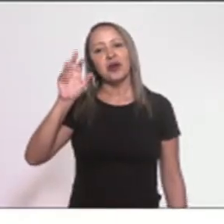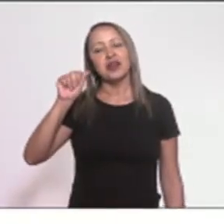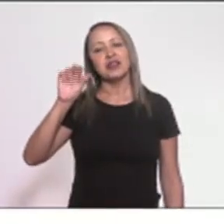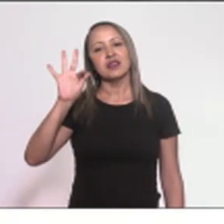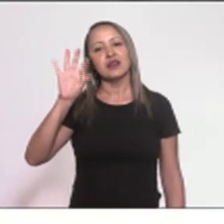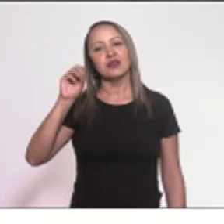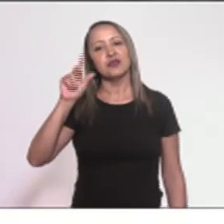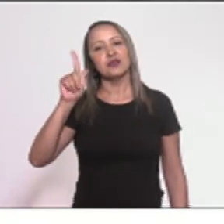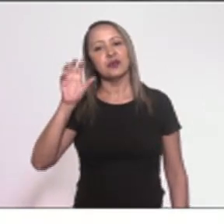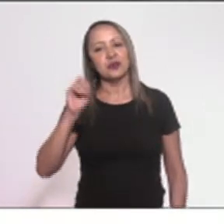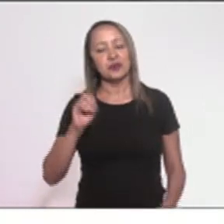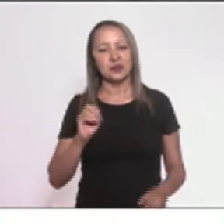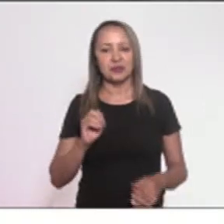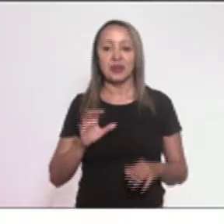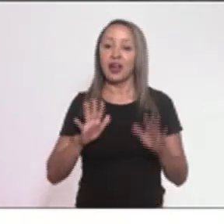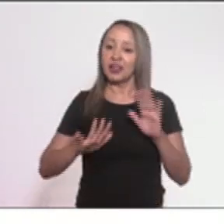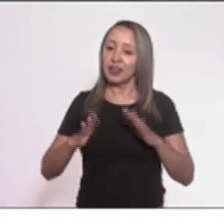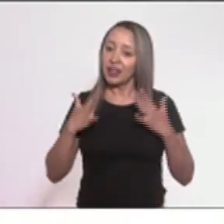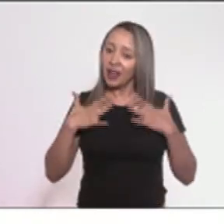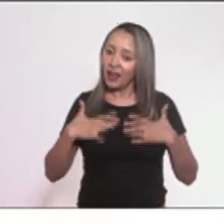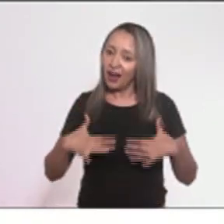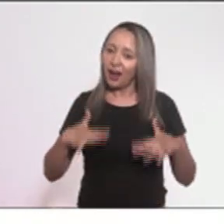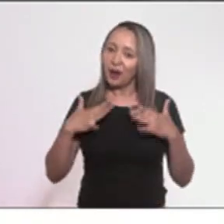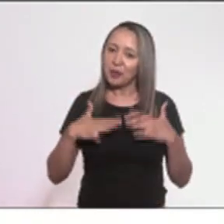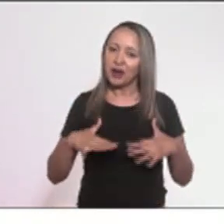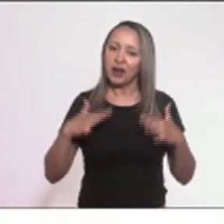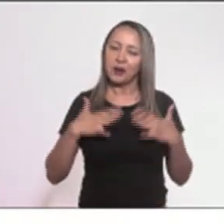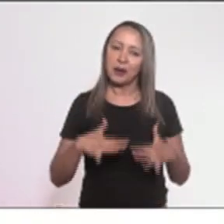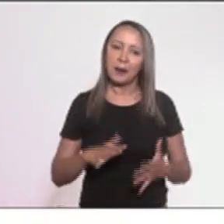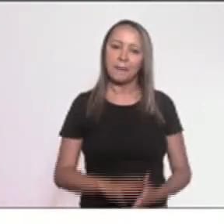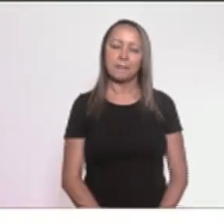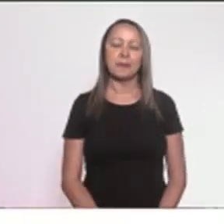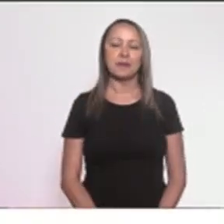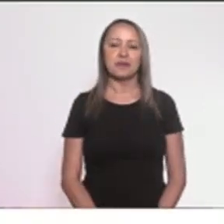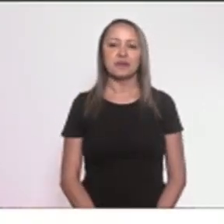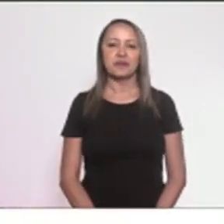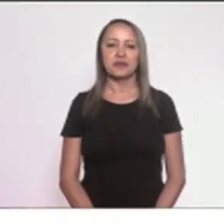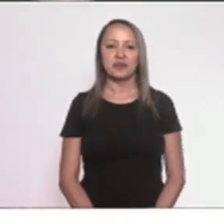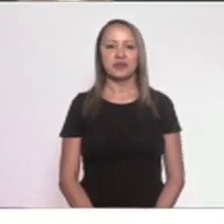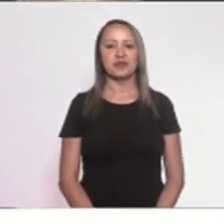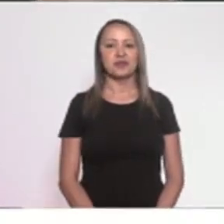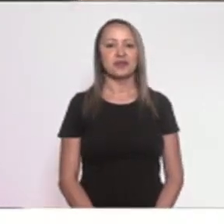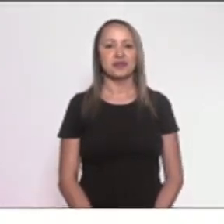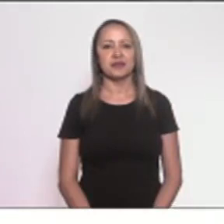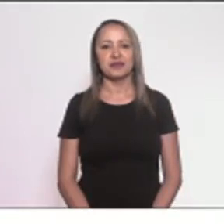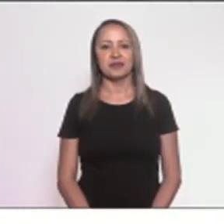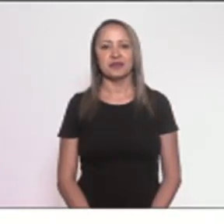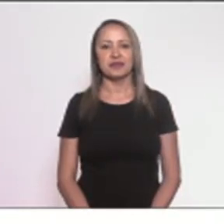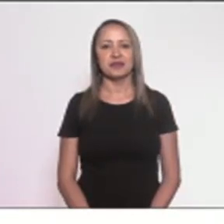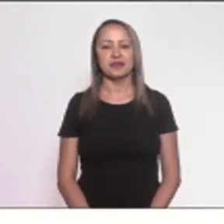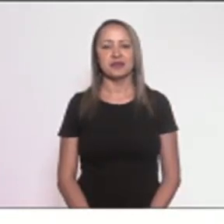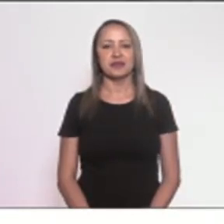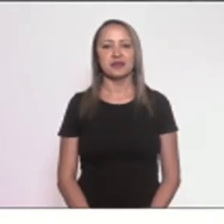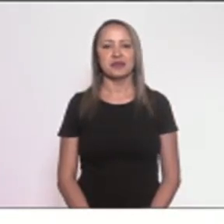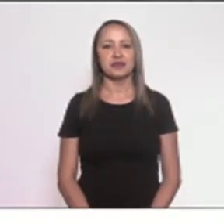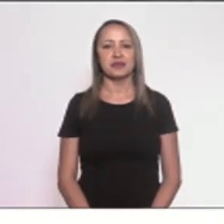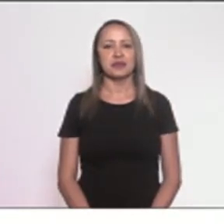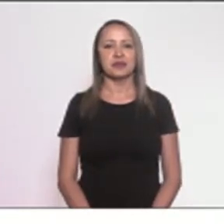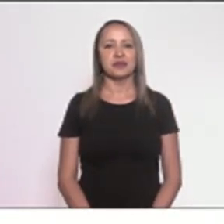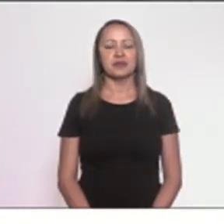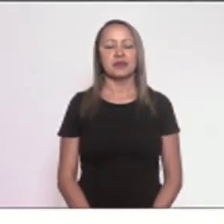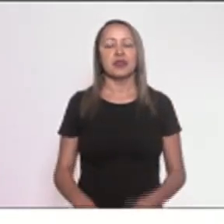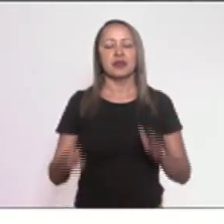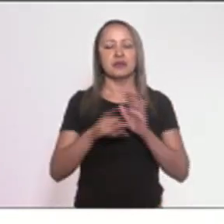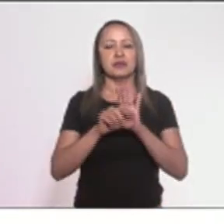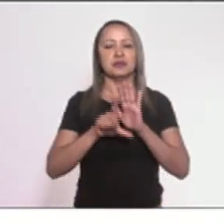Vamos aqui, calma. Vamos tratar bem todos. Concordo com a nova oposição. Concordo. Projeto